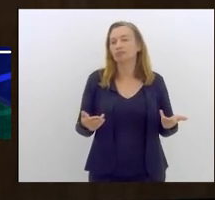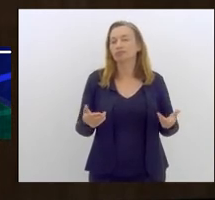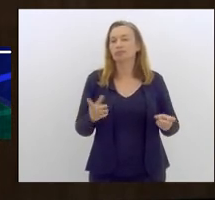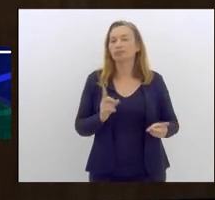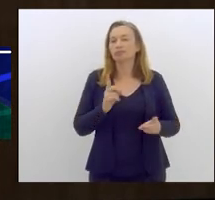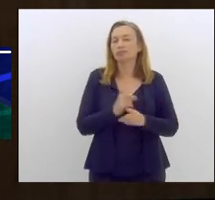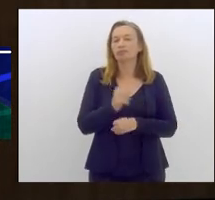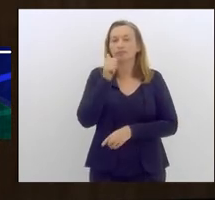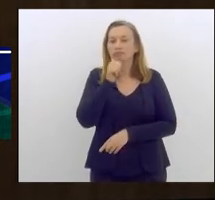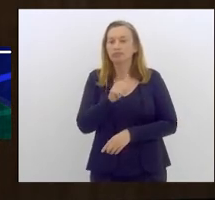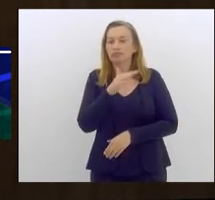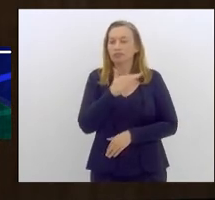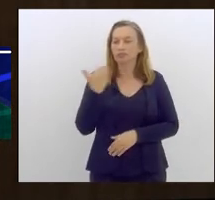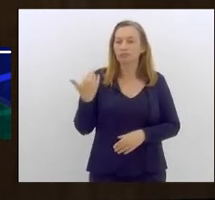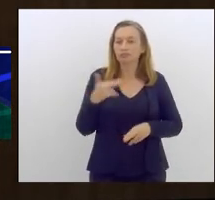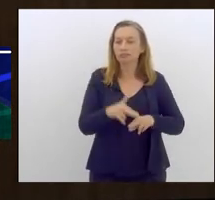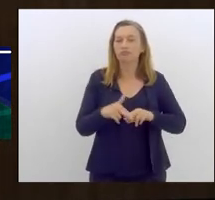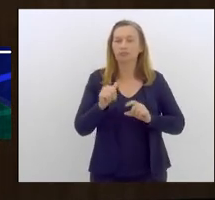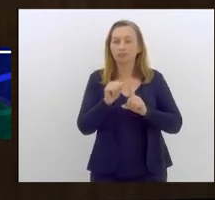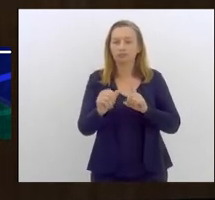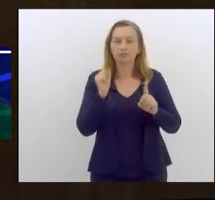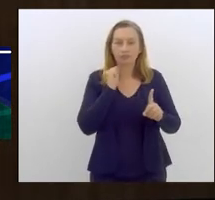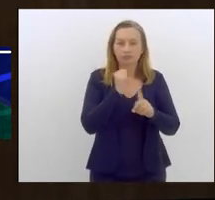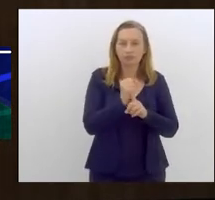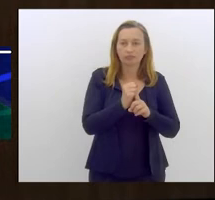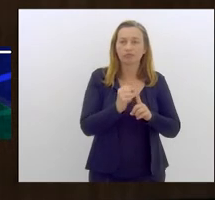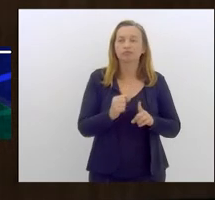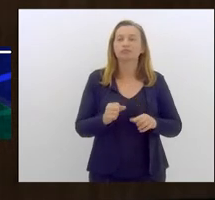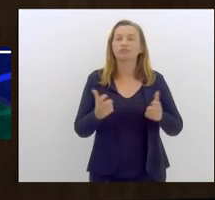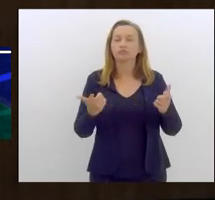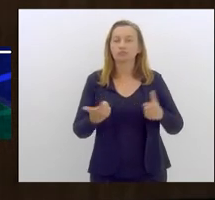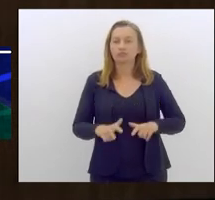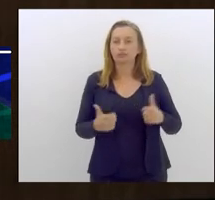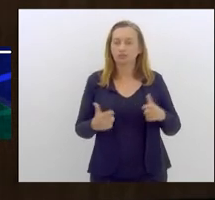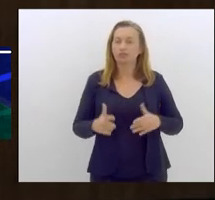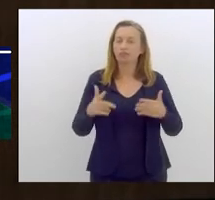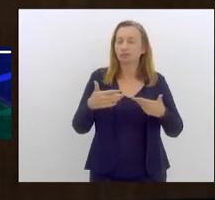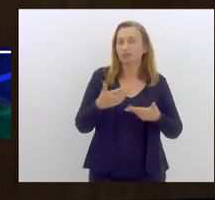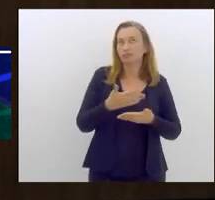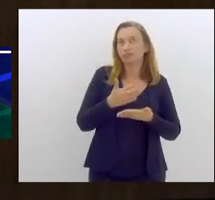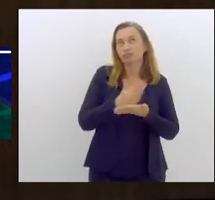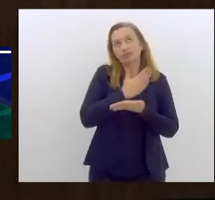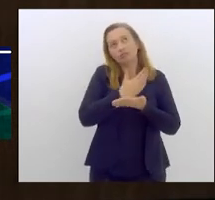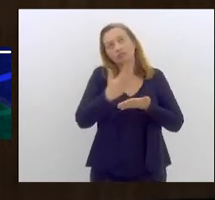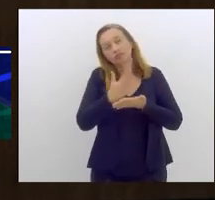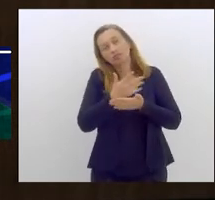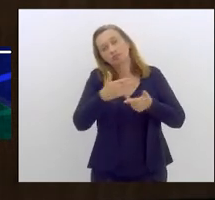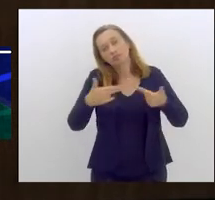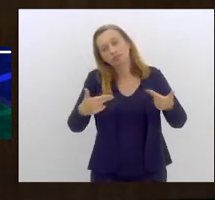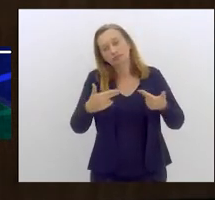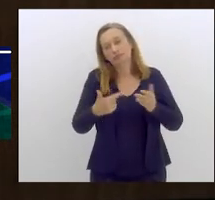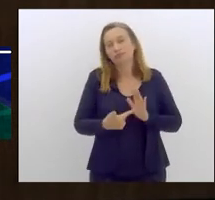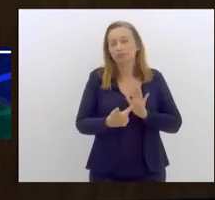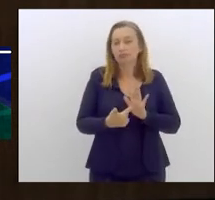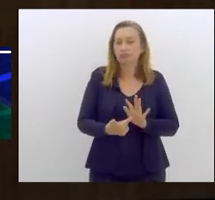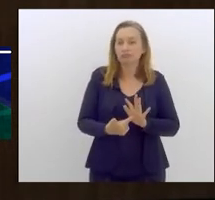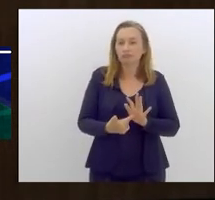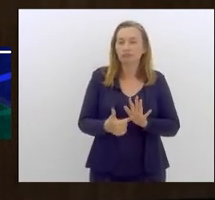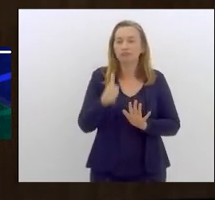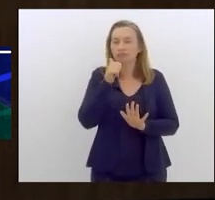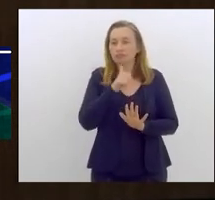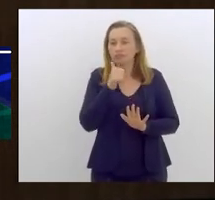mulheres mortas em razão do feminicídio. E o local que muitas vezes vai ser identificada essas